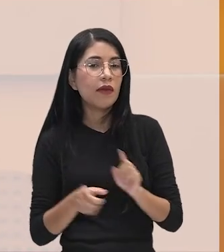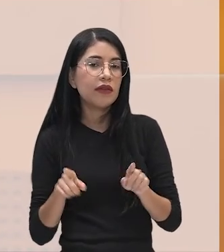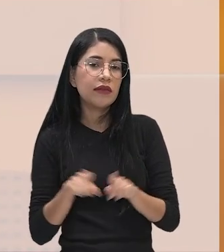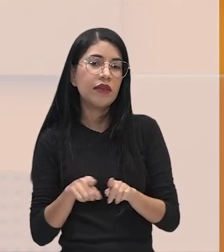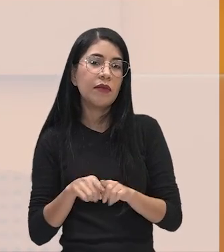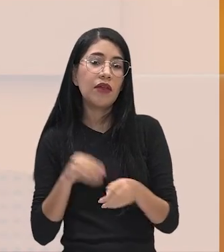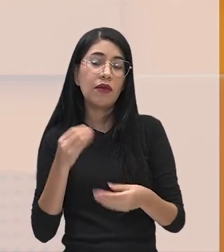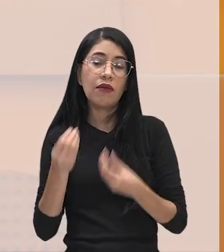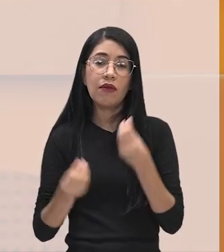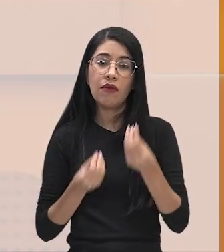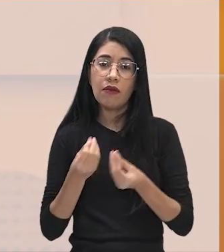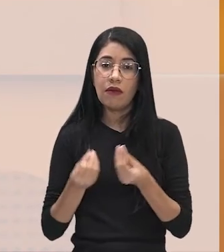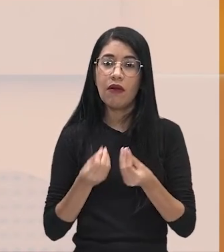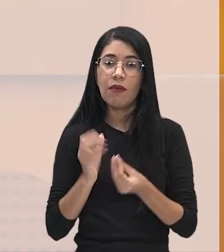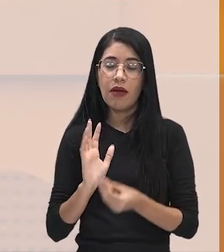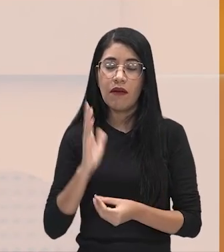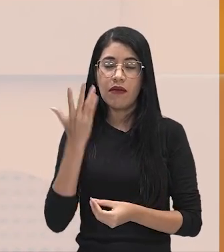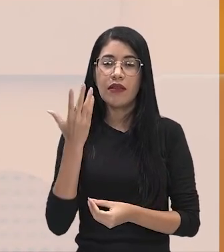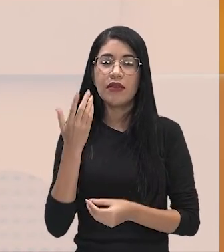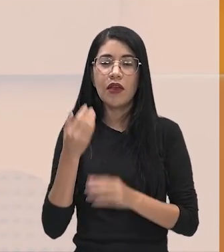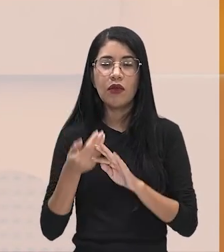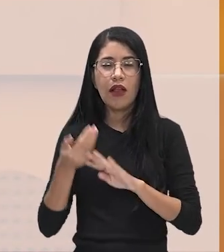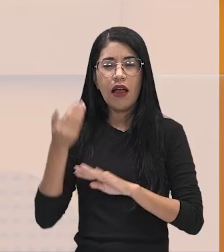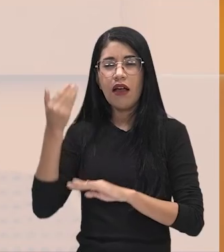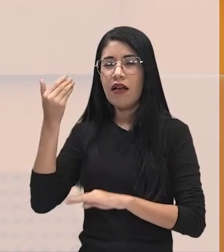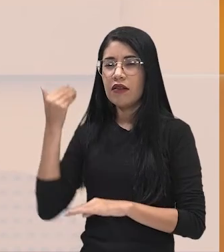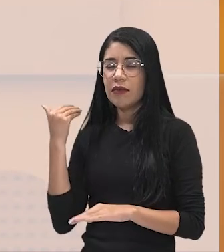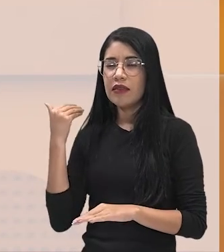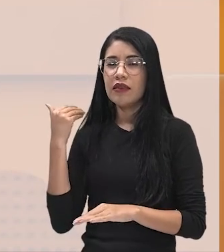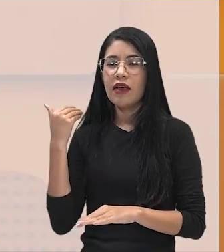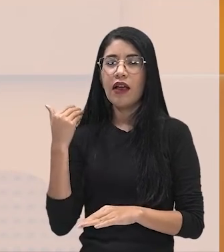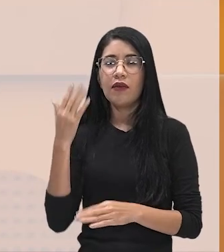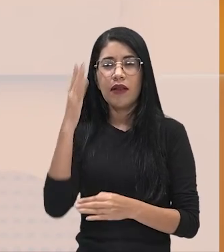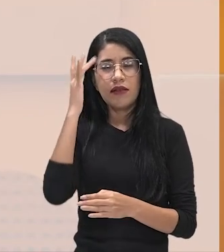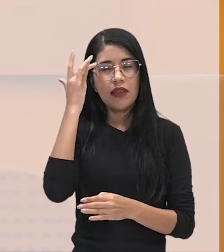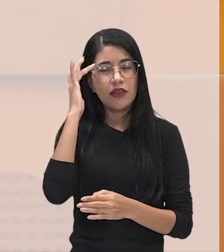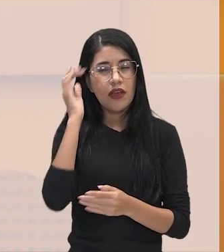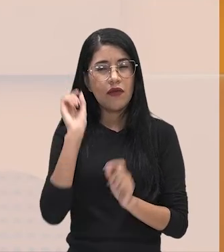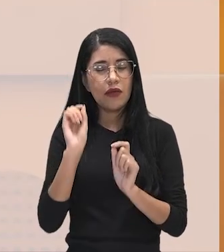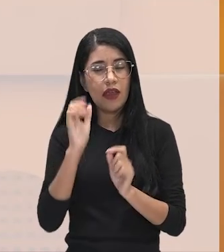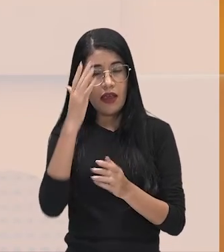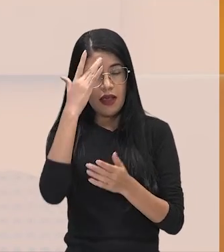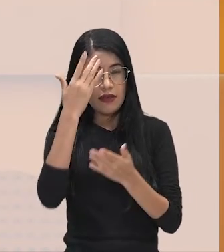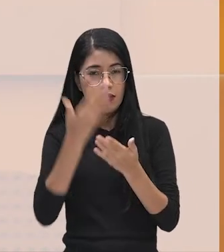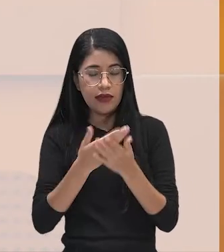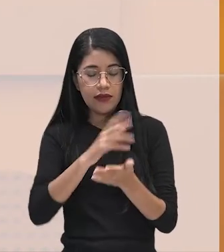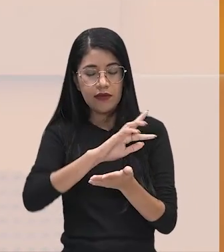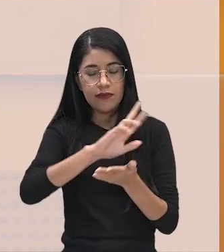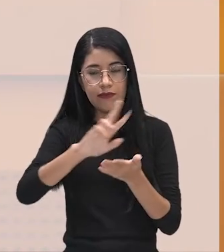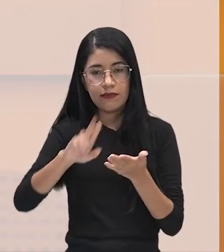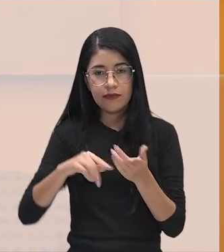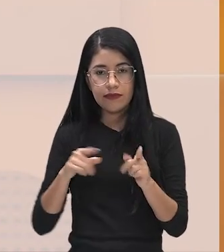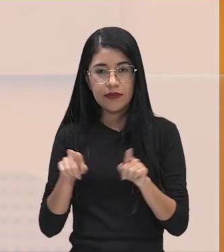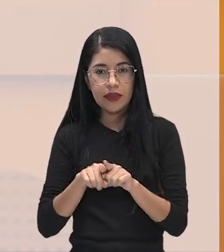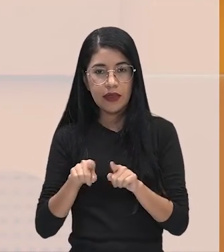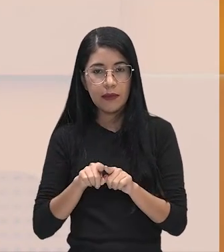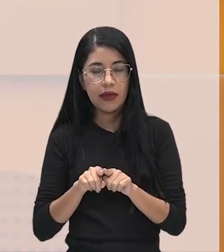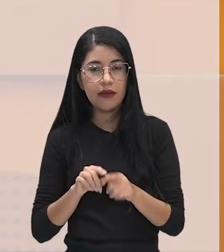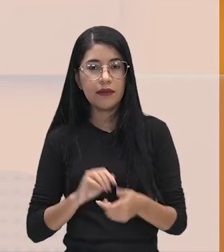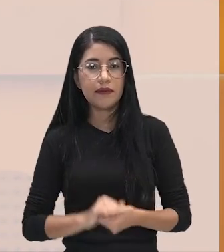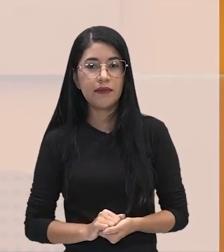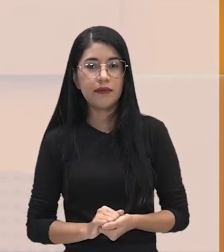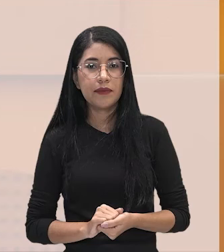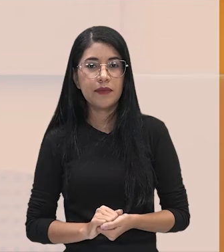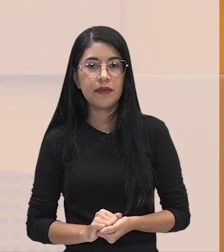de como que aqueles povos da antiguidade, eles acreditavam nas suas crenças, né? Eles acreditavam em quê? Então, aqui